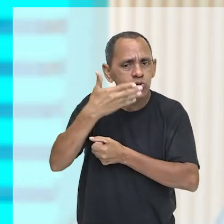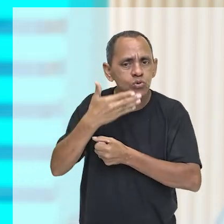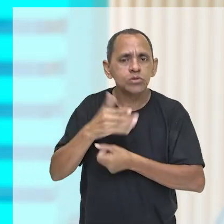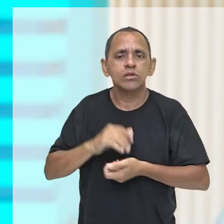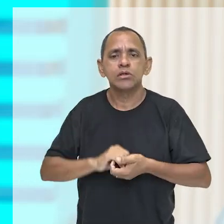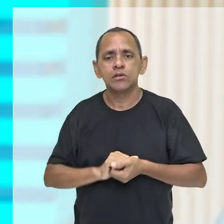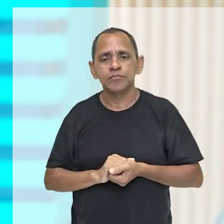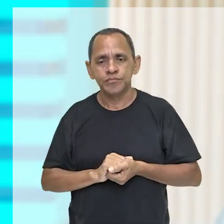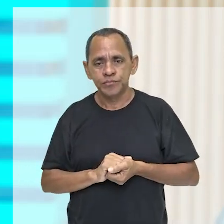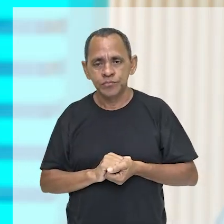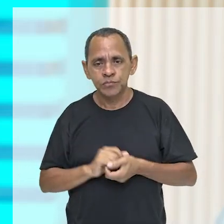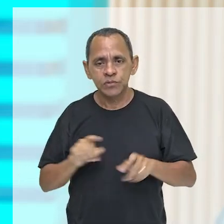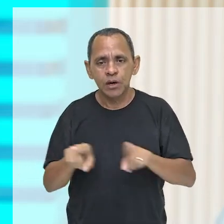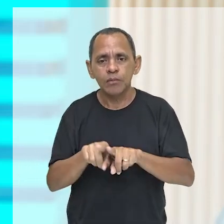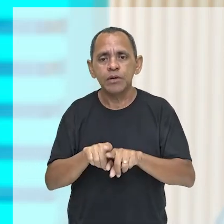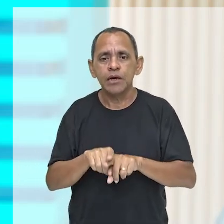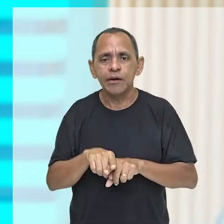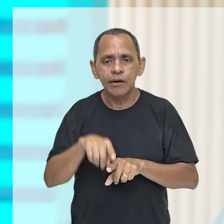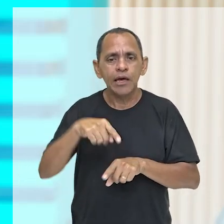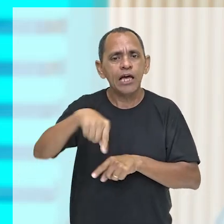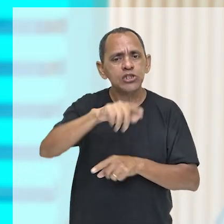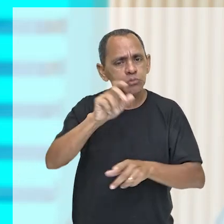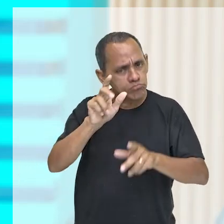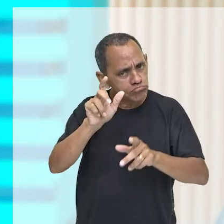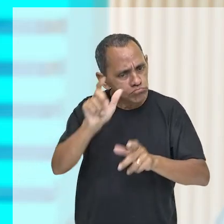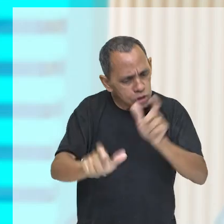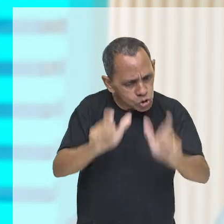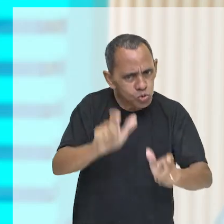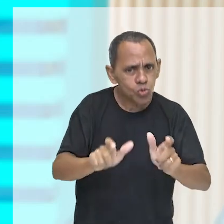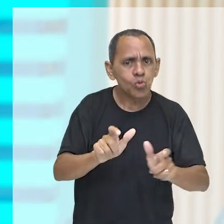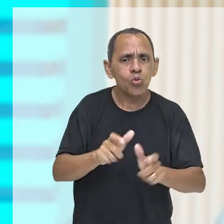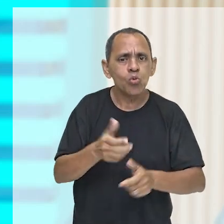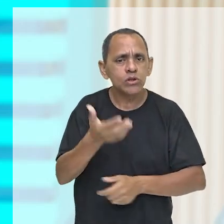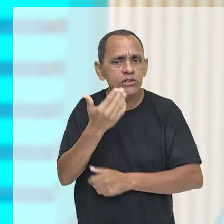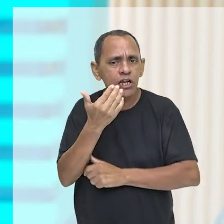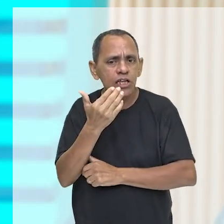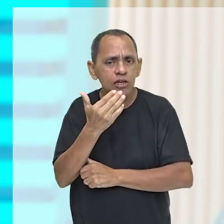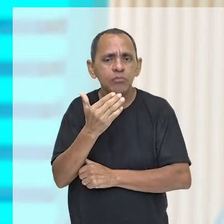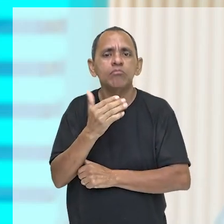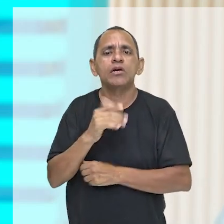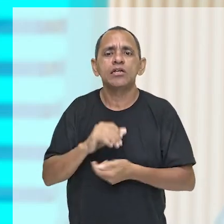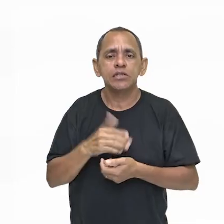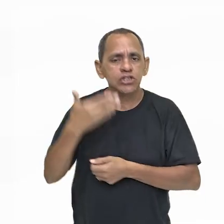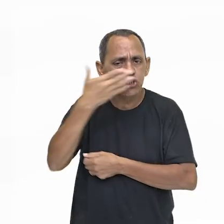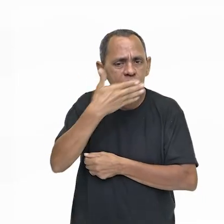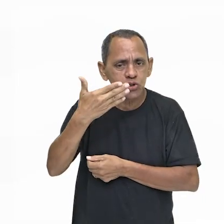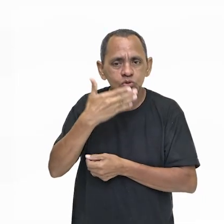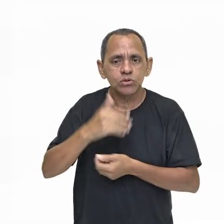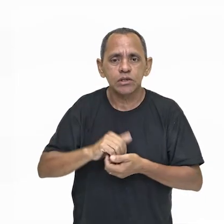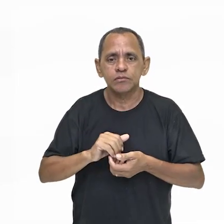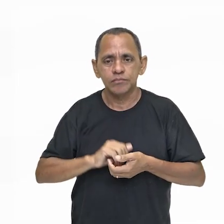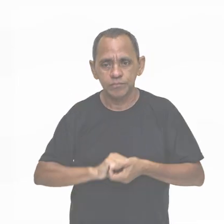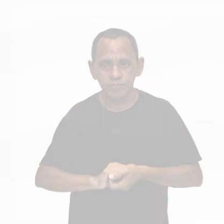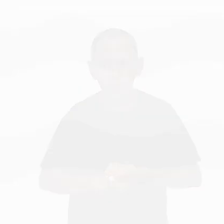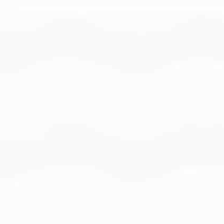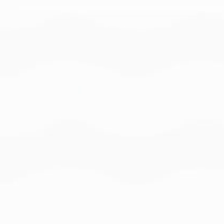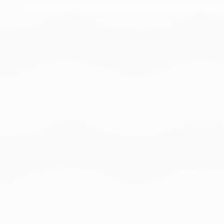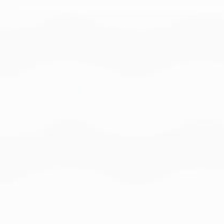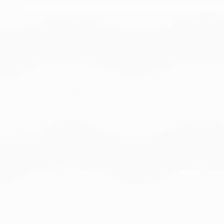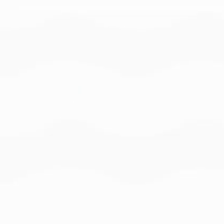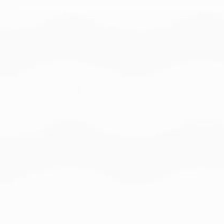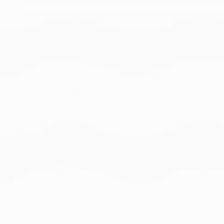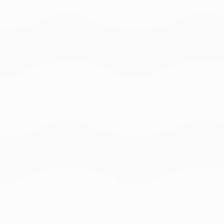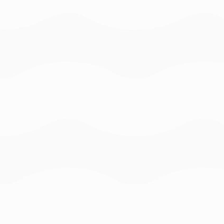demais de alimentos altamente açucarados. Então, qual é a alimentação para prevenir ou controlar o